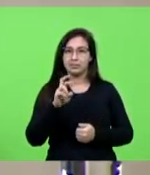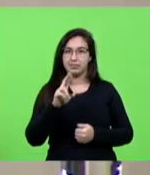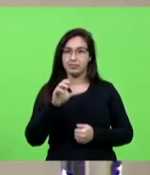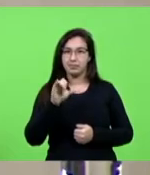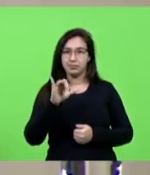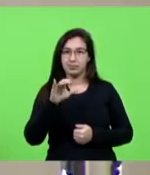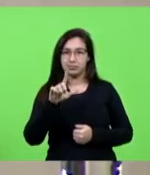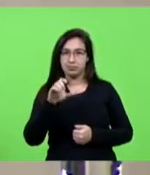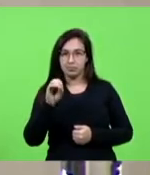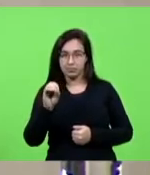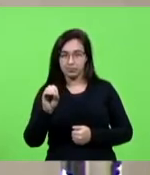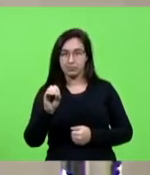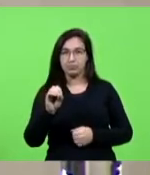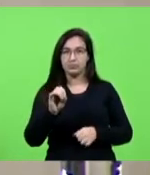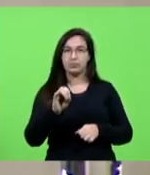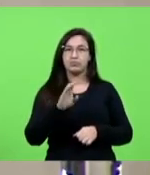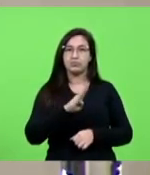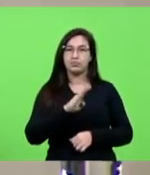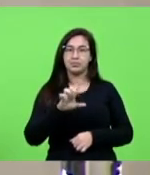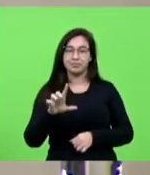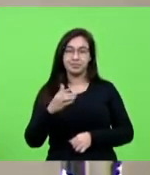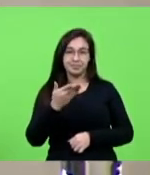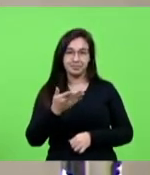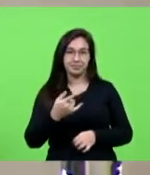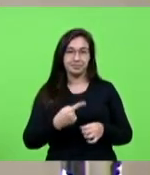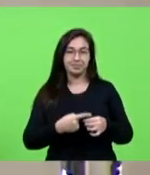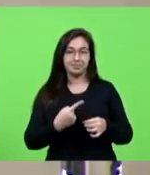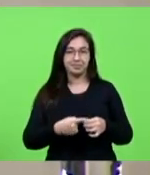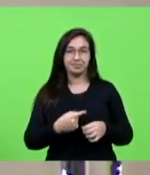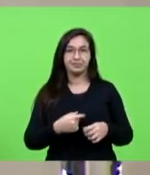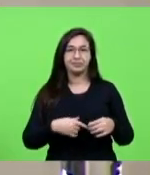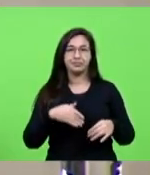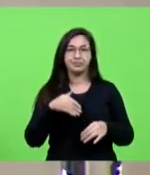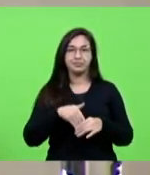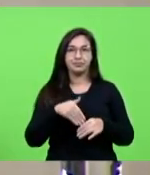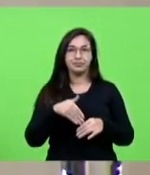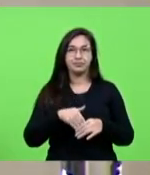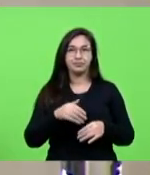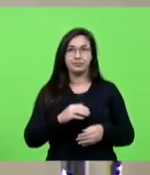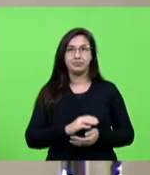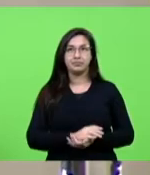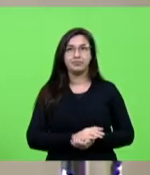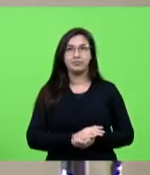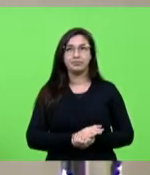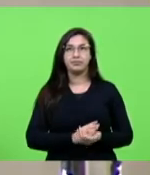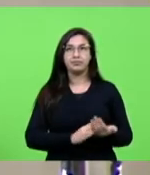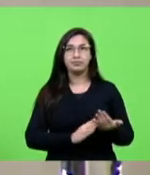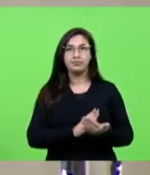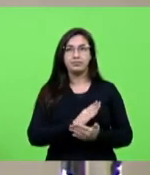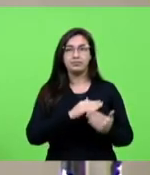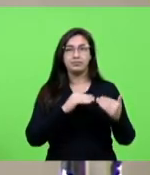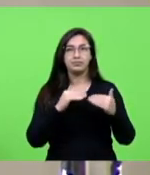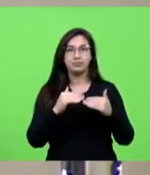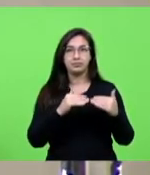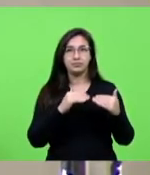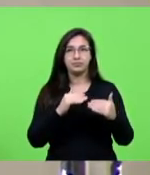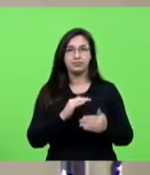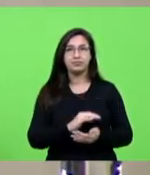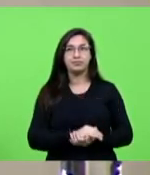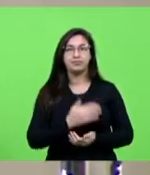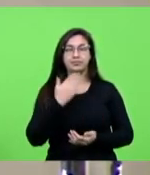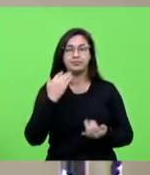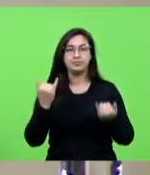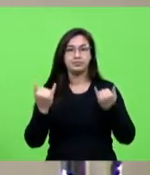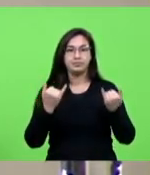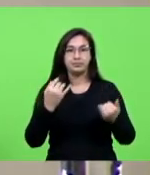Em discussão, não havendo quem queira discutir, em votação, deputados que aprovam, permaneçam como se encontram. Aprovado por unanimidade. Pedido de